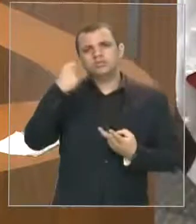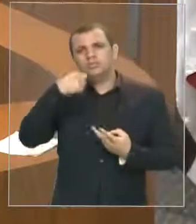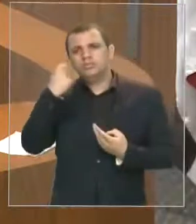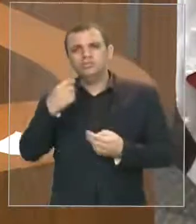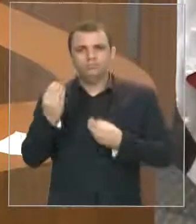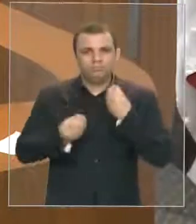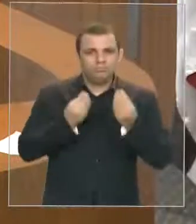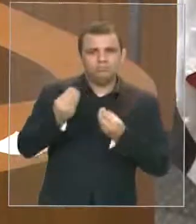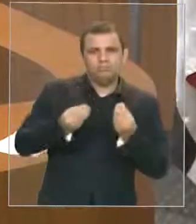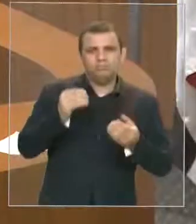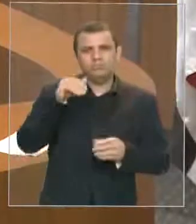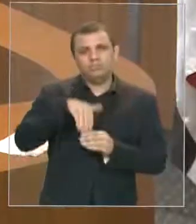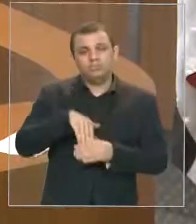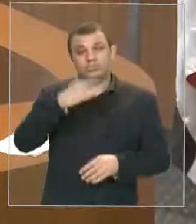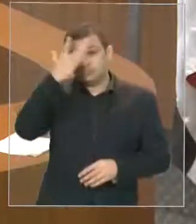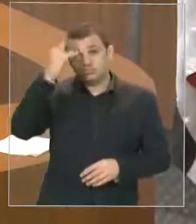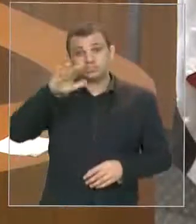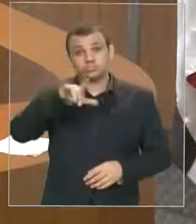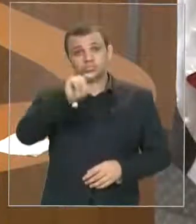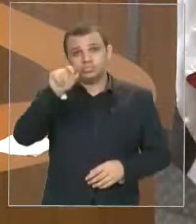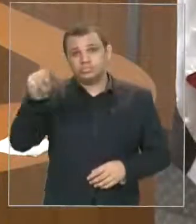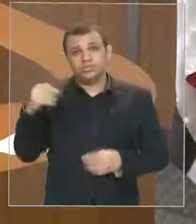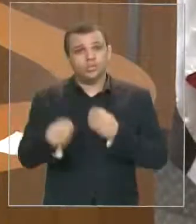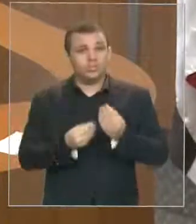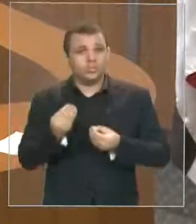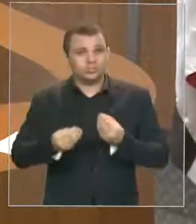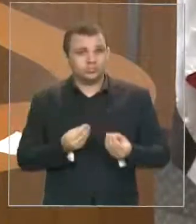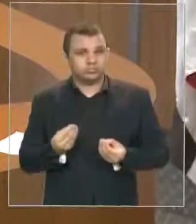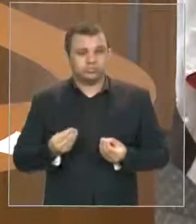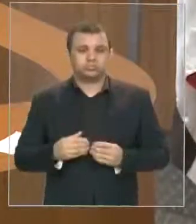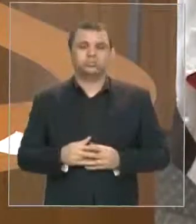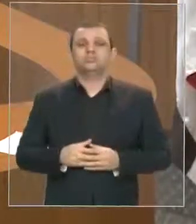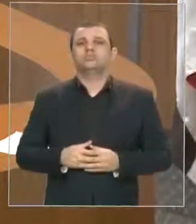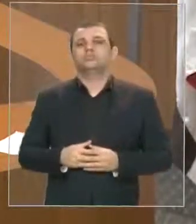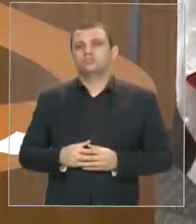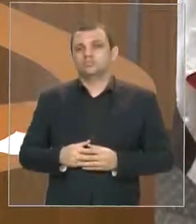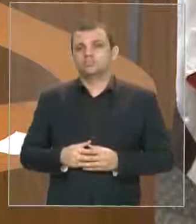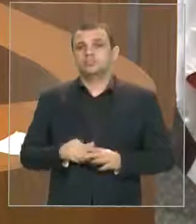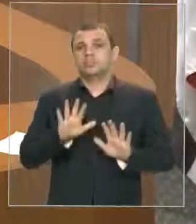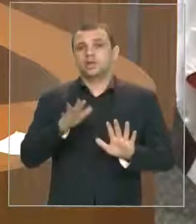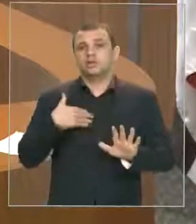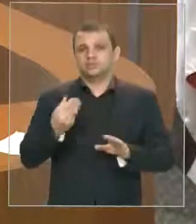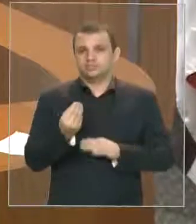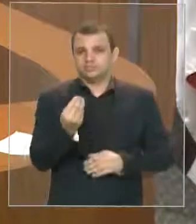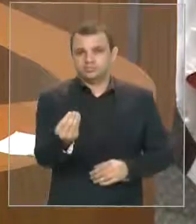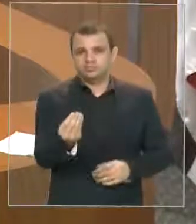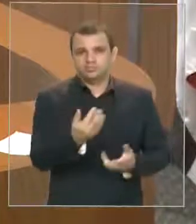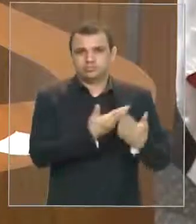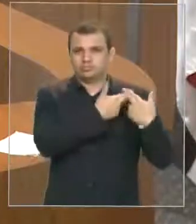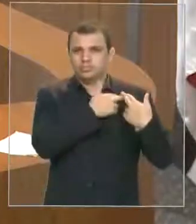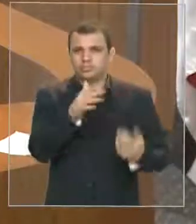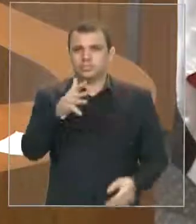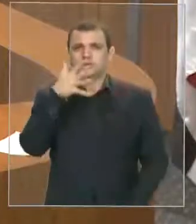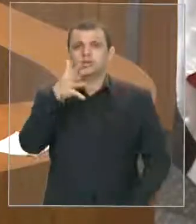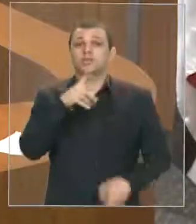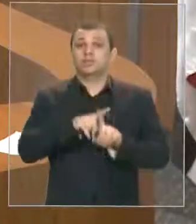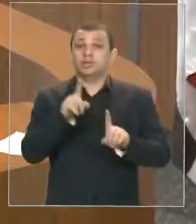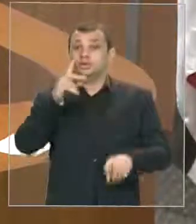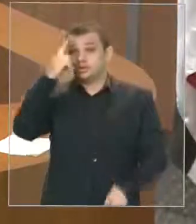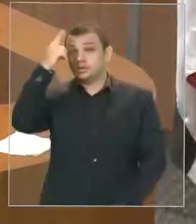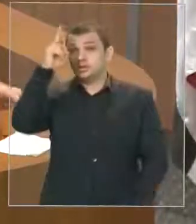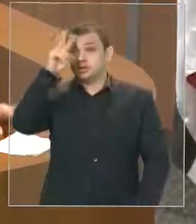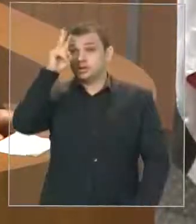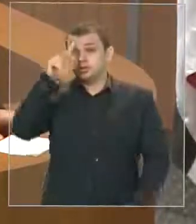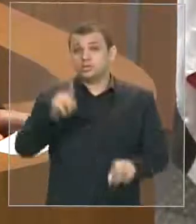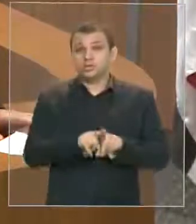eleitor. E, antes de passar a palavra a Vossa Excelência, só lembrar aqui, e por justiça tem que fazer isso, que